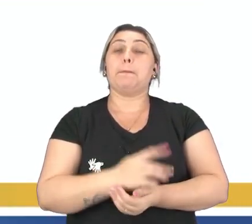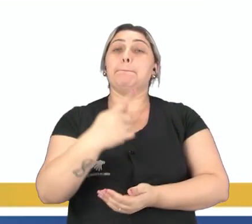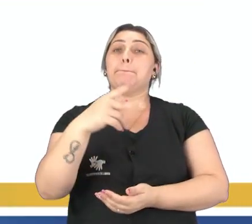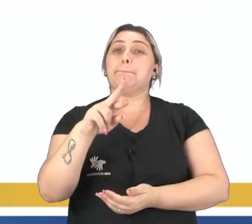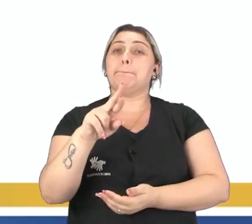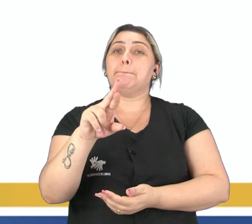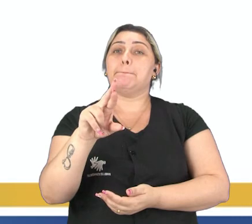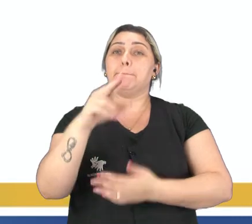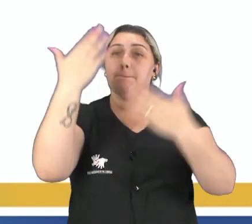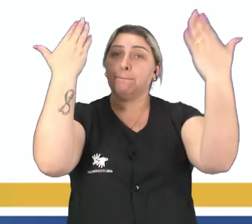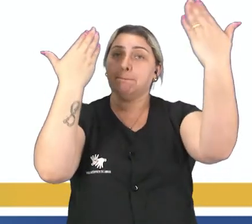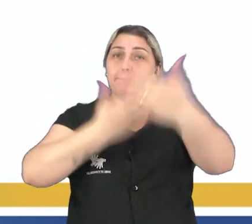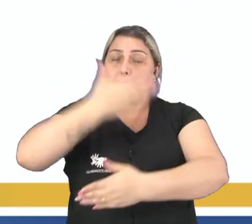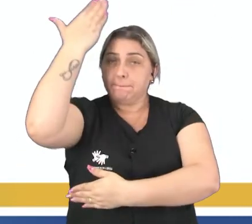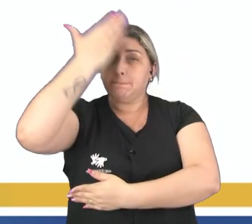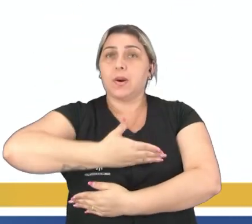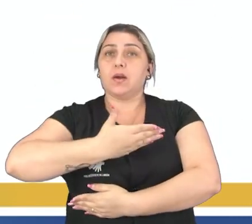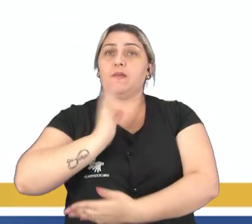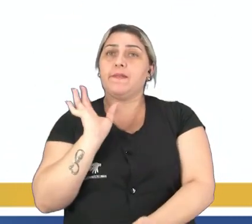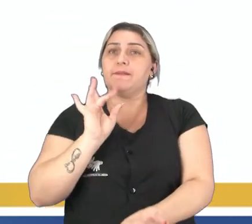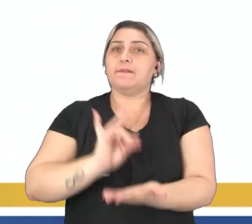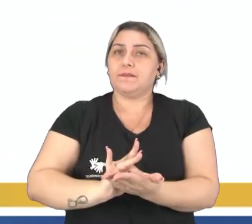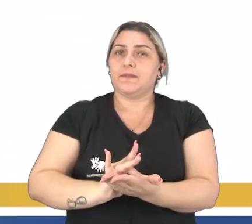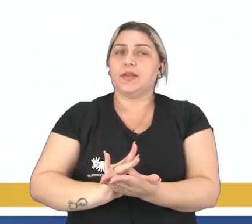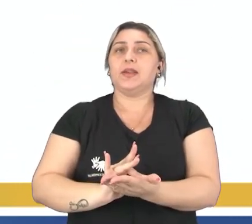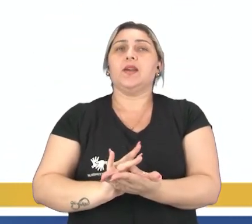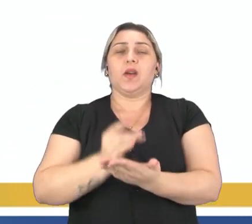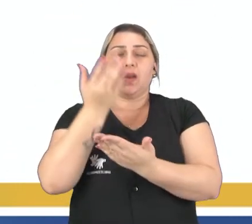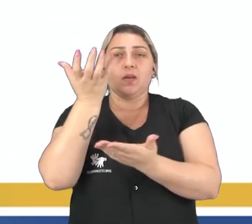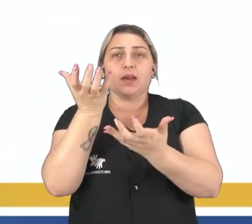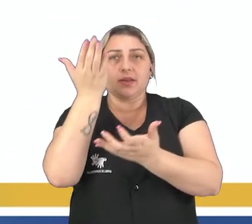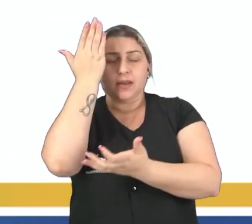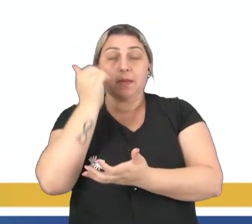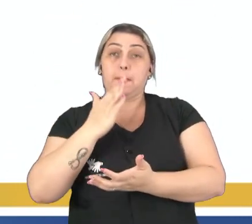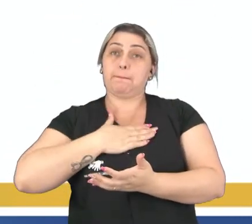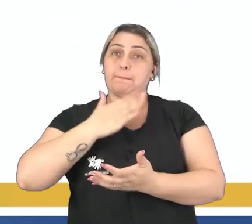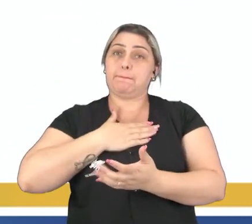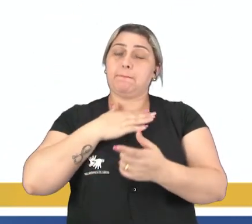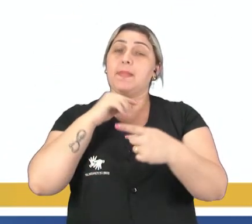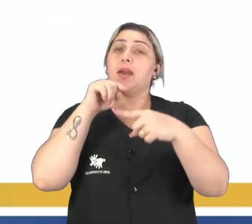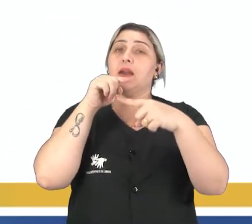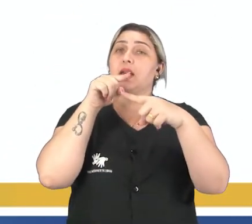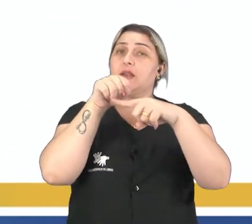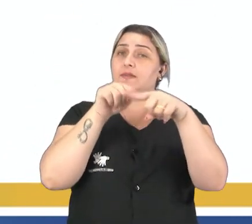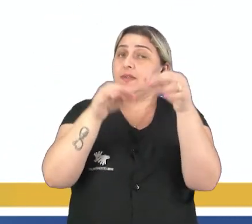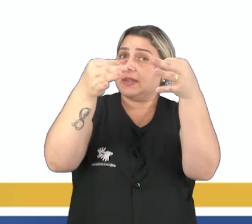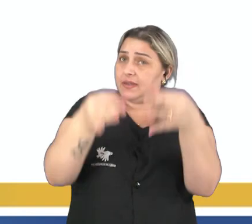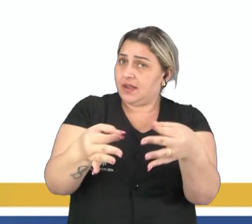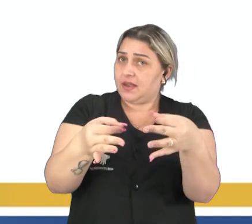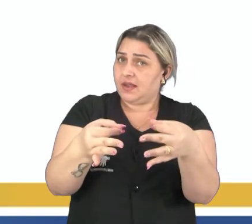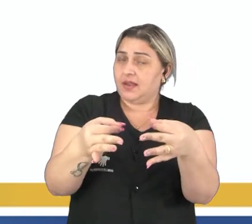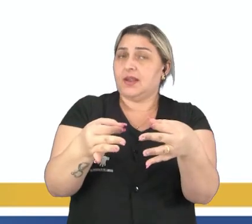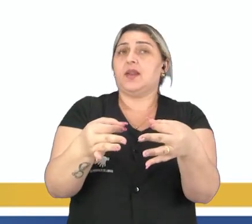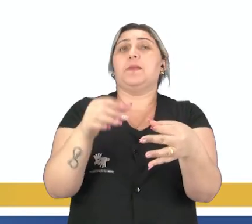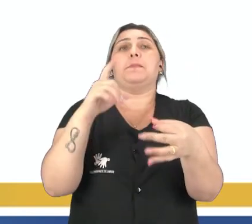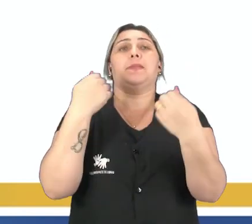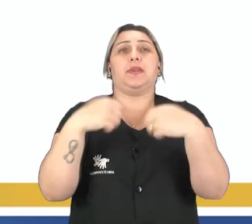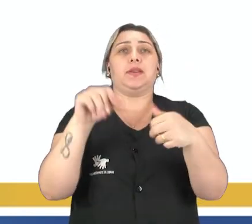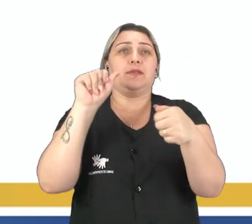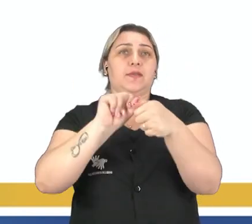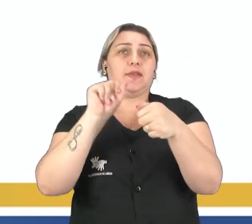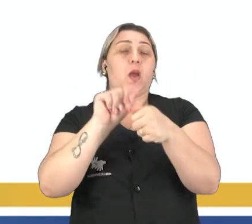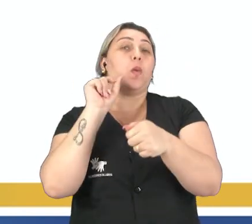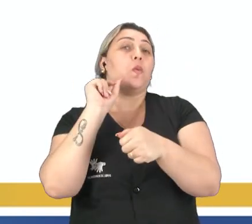como prova real. Então, todas as vezes que eu quero saber, a minha divisão está correta, eu tenho que fazer o